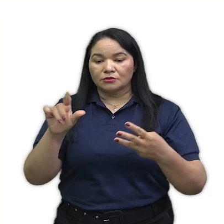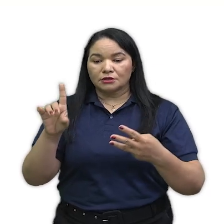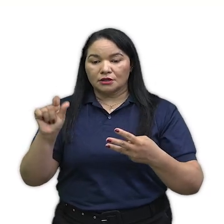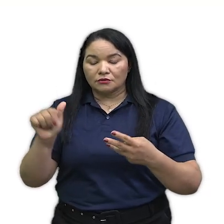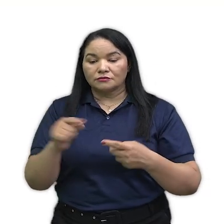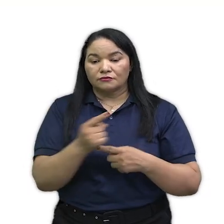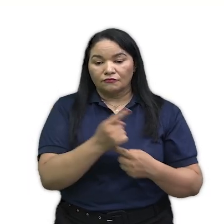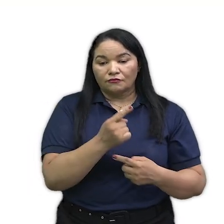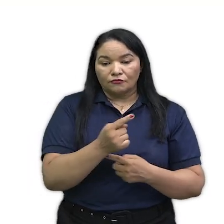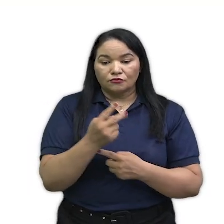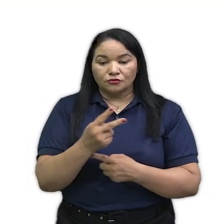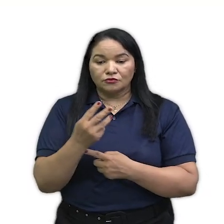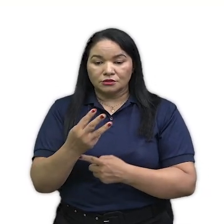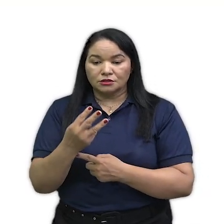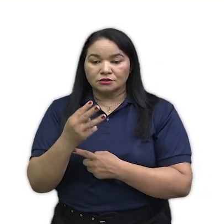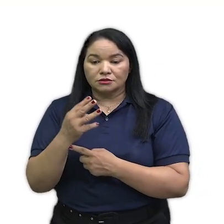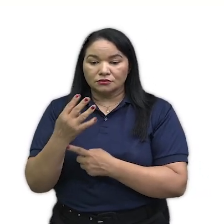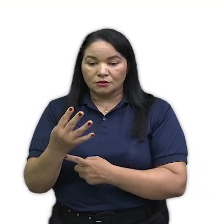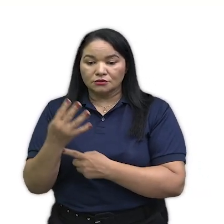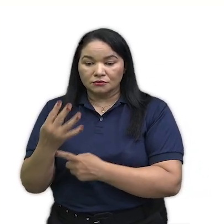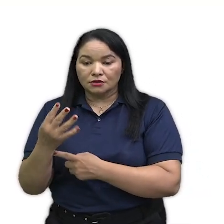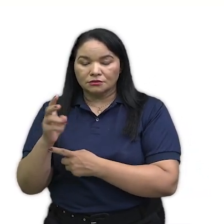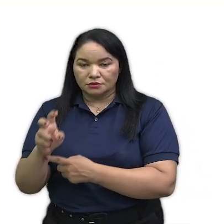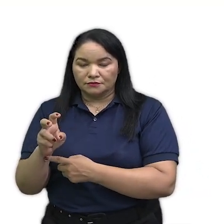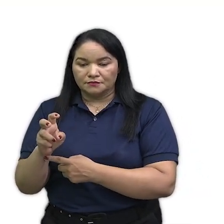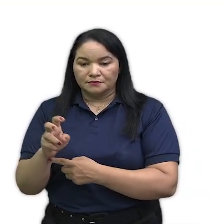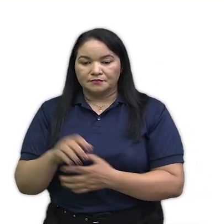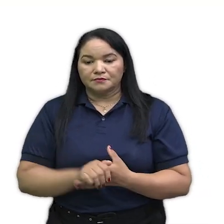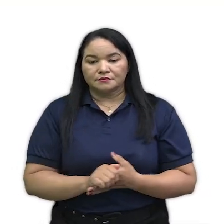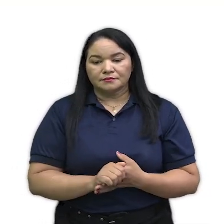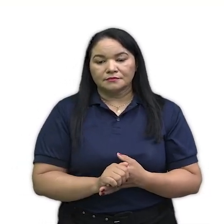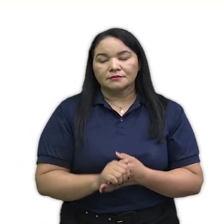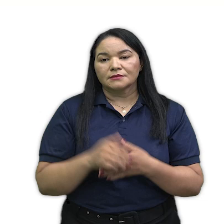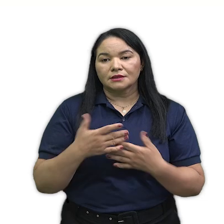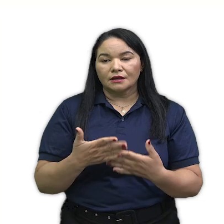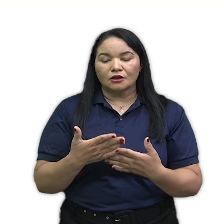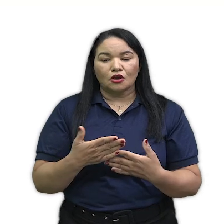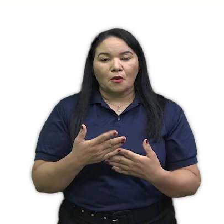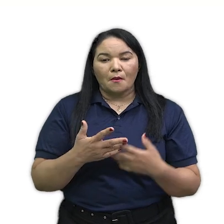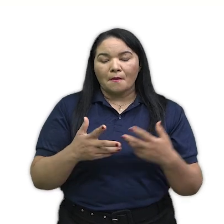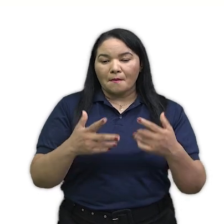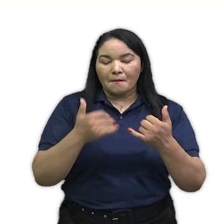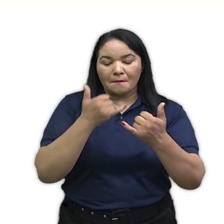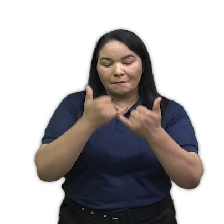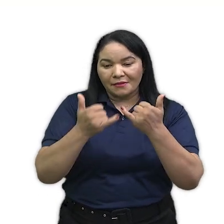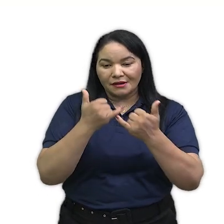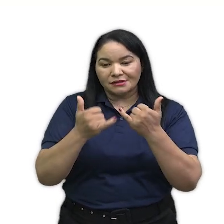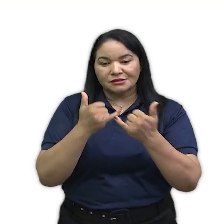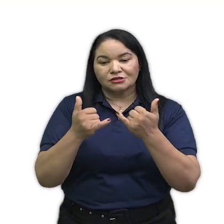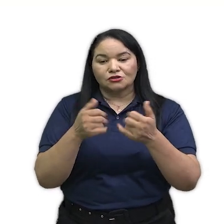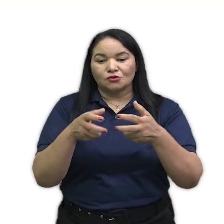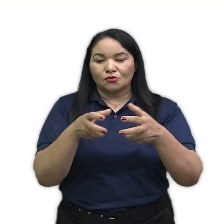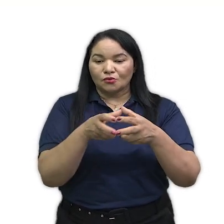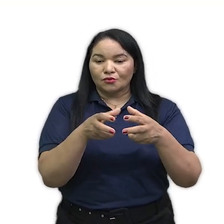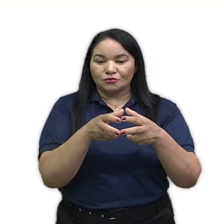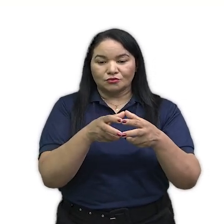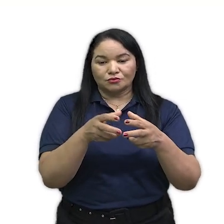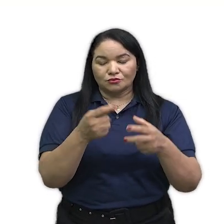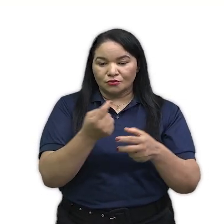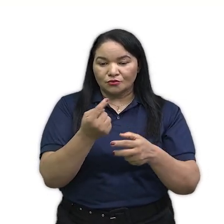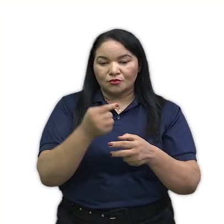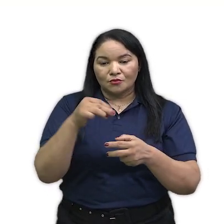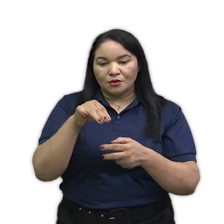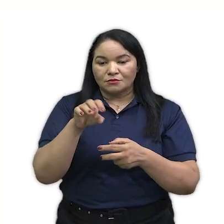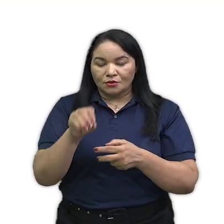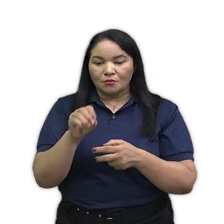4, 4 e 5. Ele é parecido com o conjunto acima, mas não é igual.